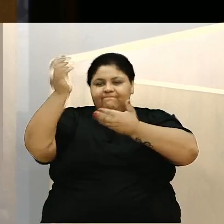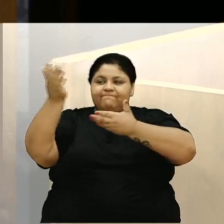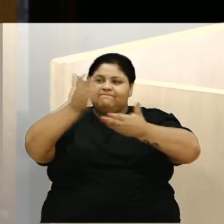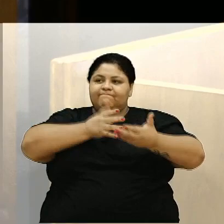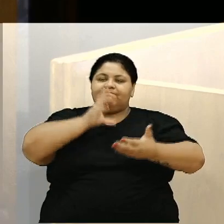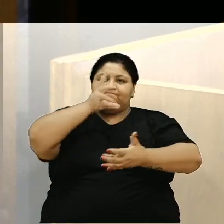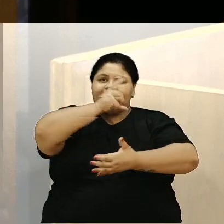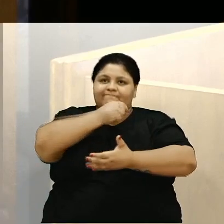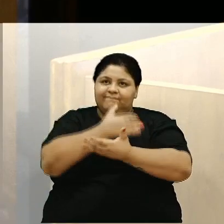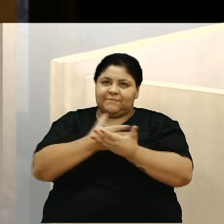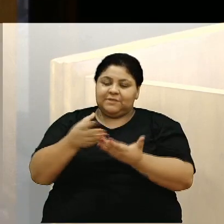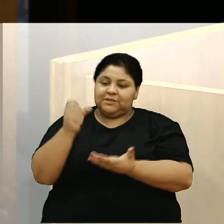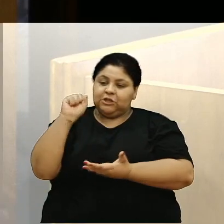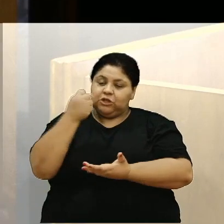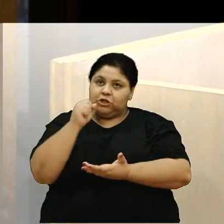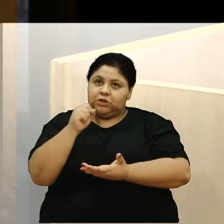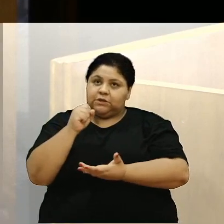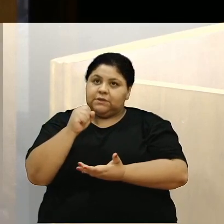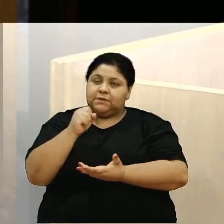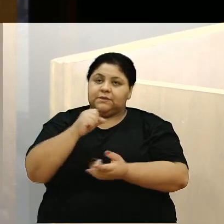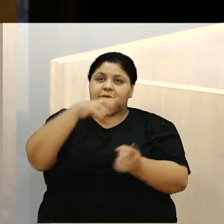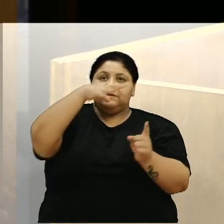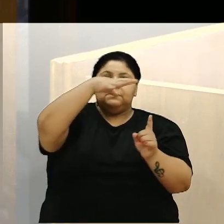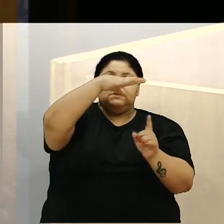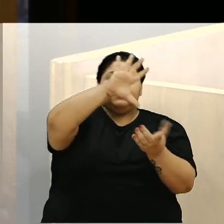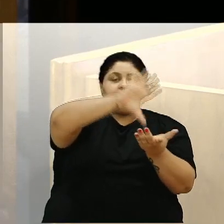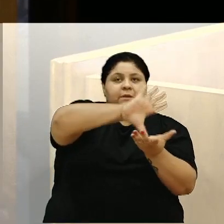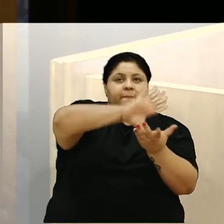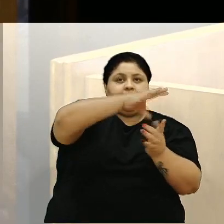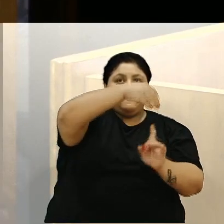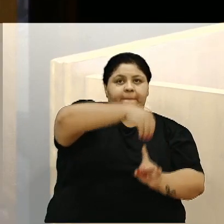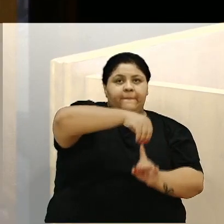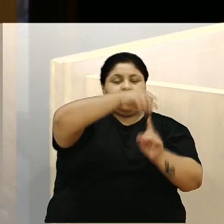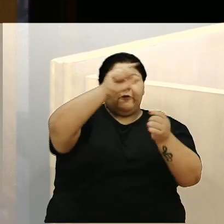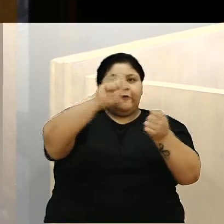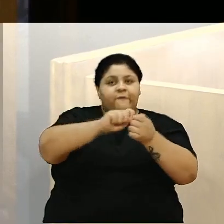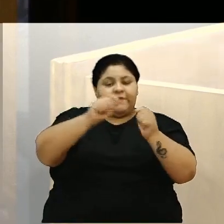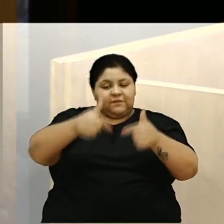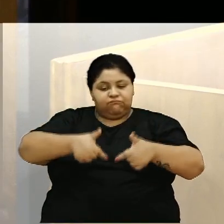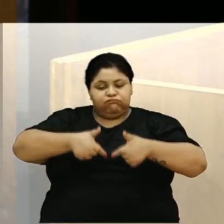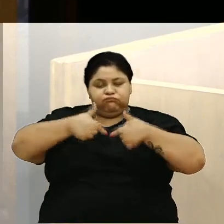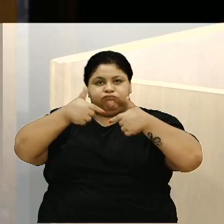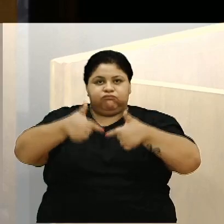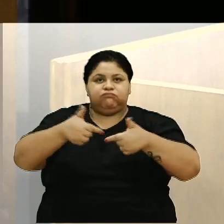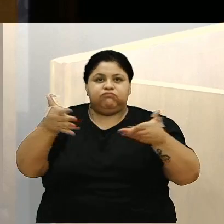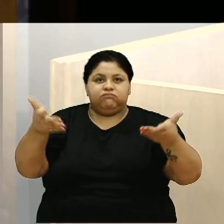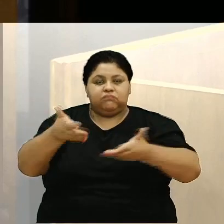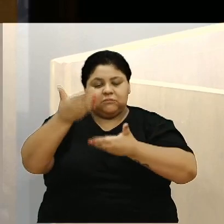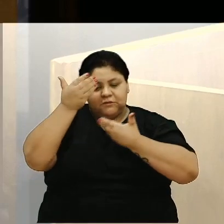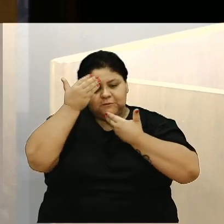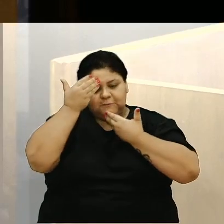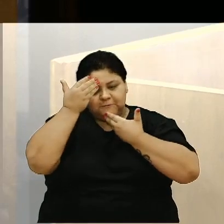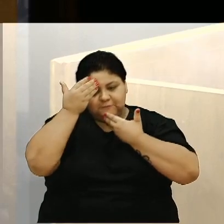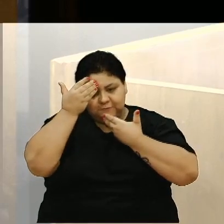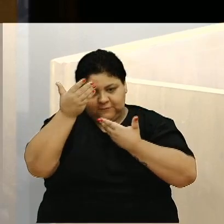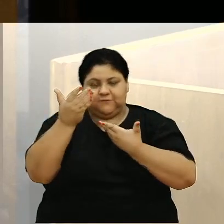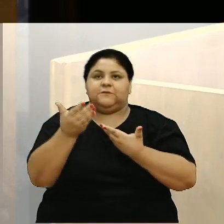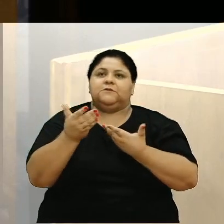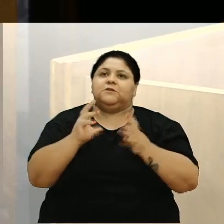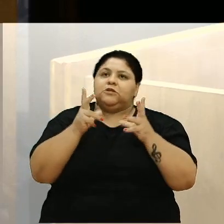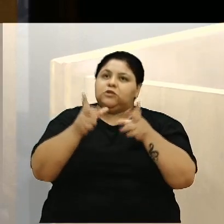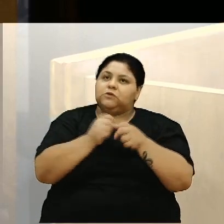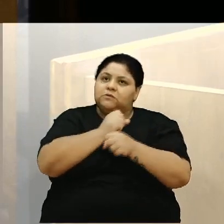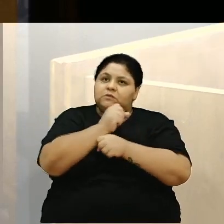das 8 horas, lá na Praça Dente Alighieri, estaremos lá fazendo mais essa ação. E já quero agradecer à comunidade de Caxias do Sul, que todos os